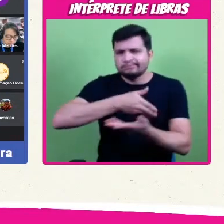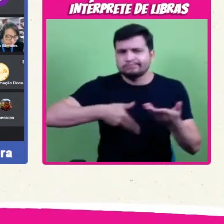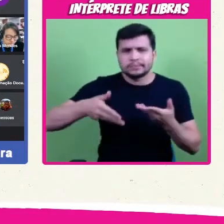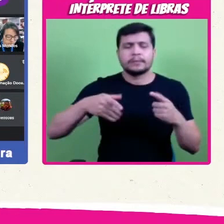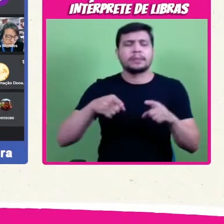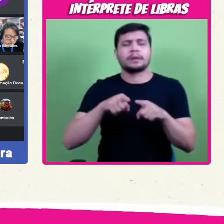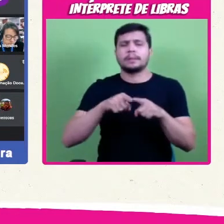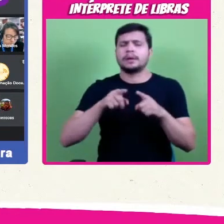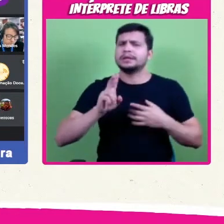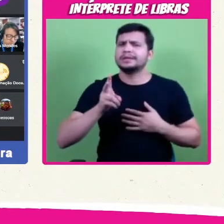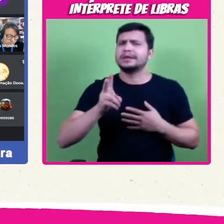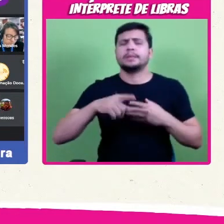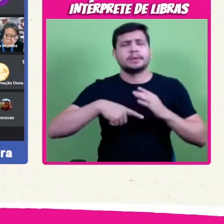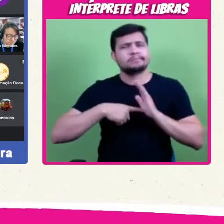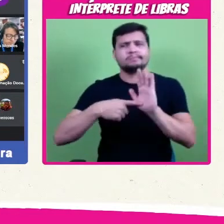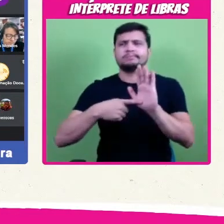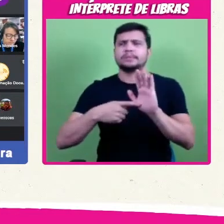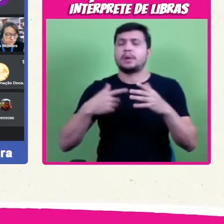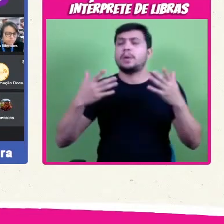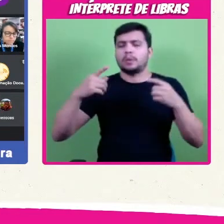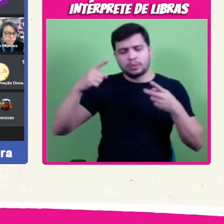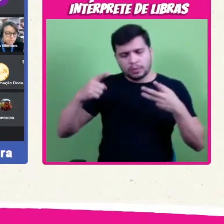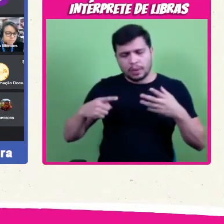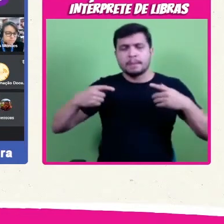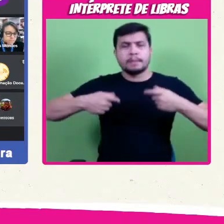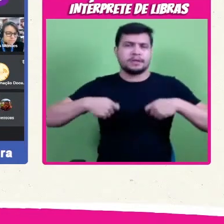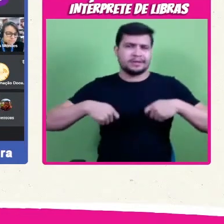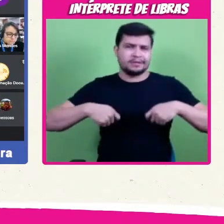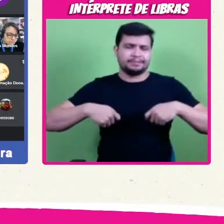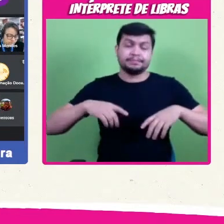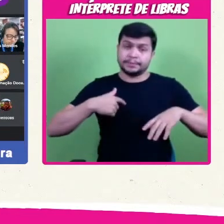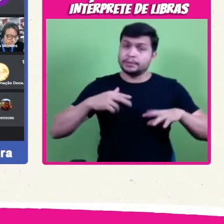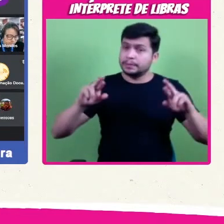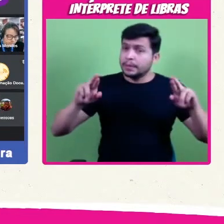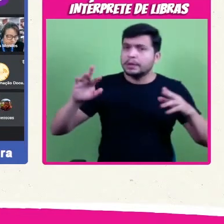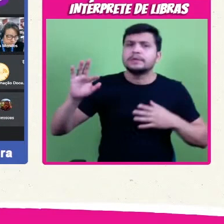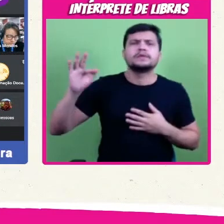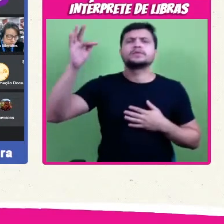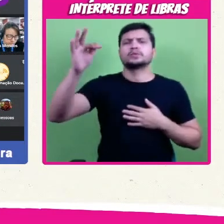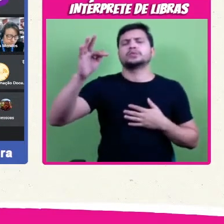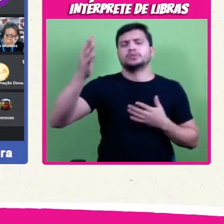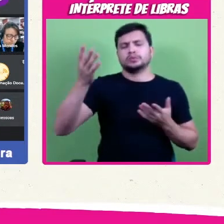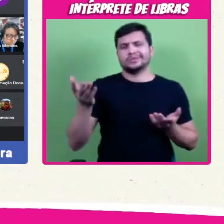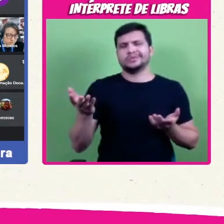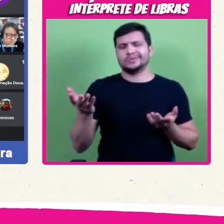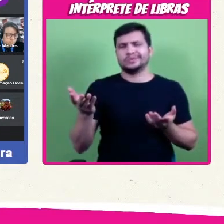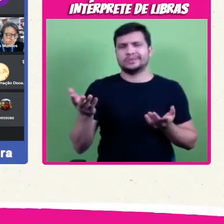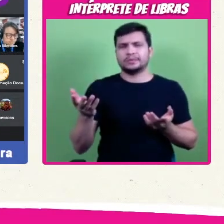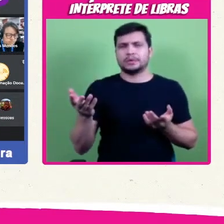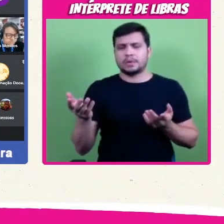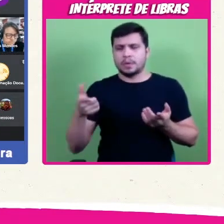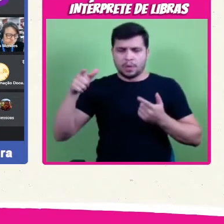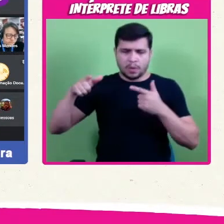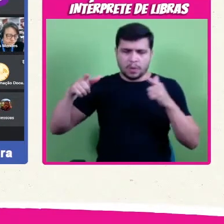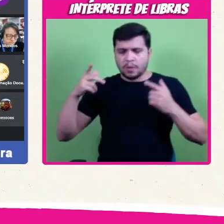né? E eu espero que futuramente os próximos que virão encontrem um